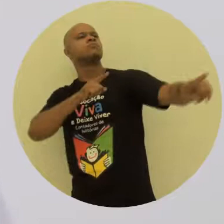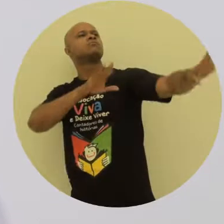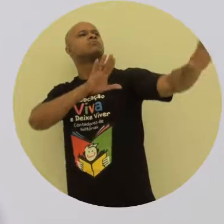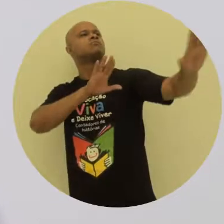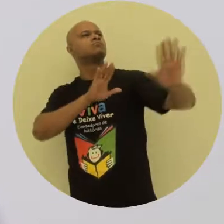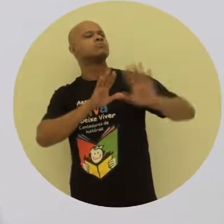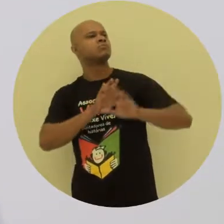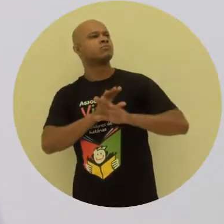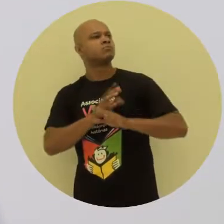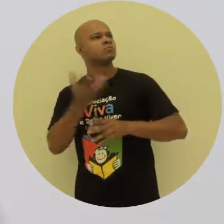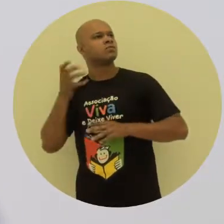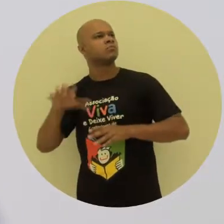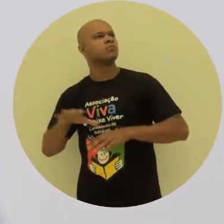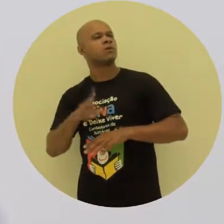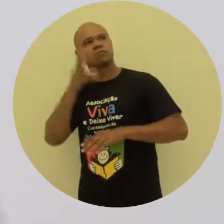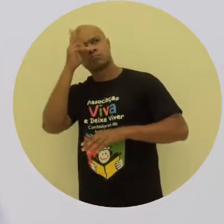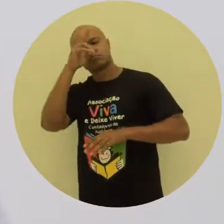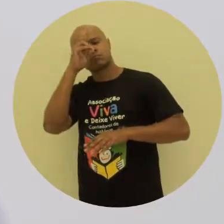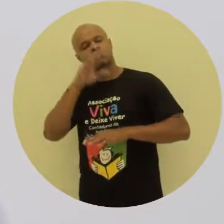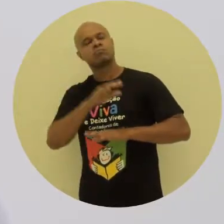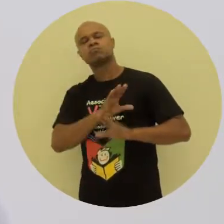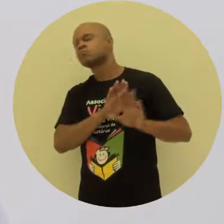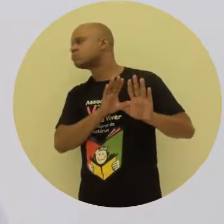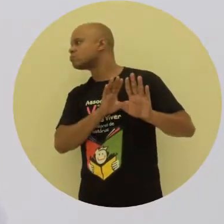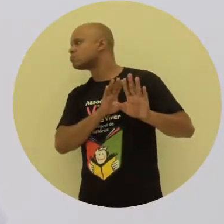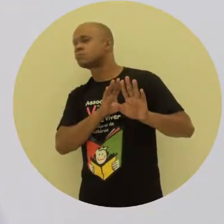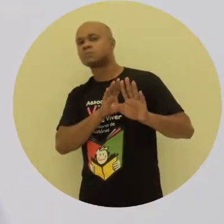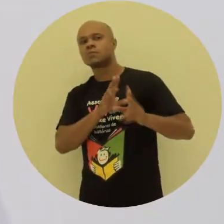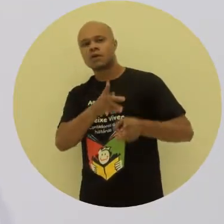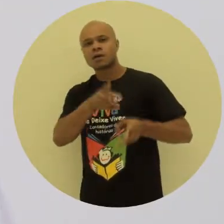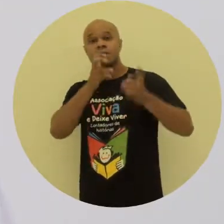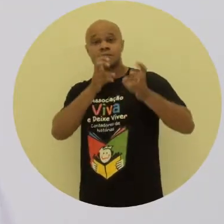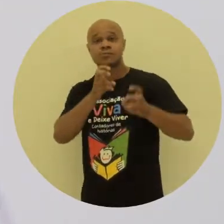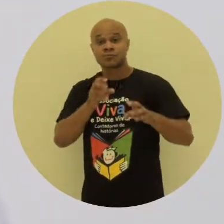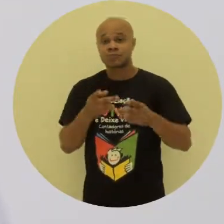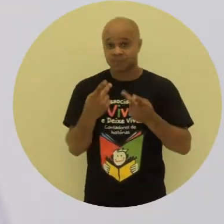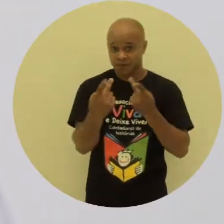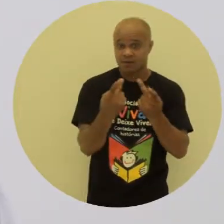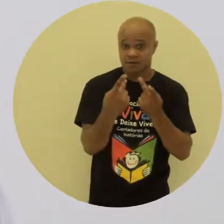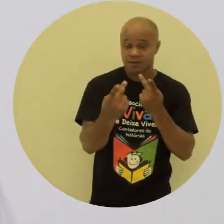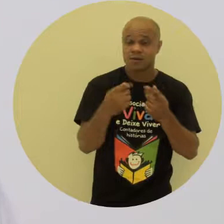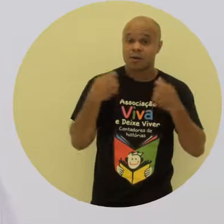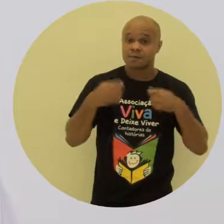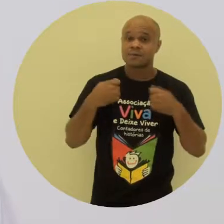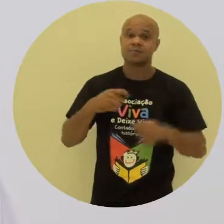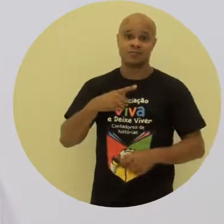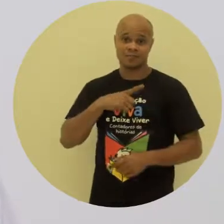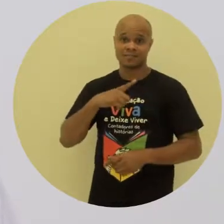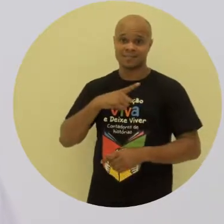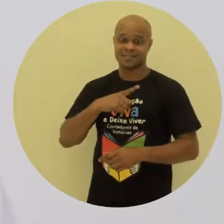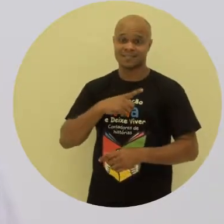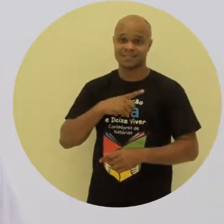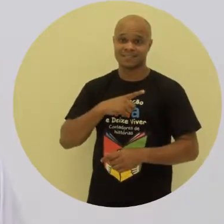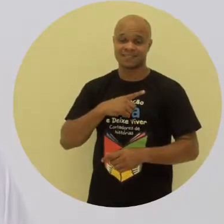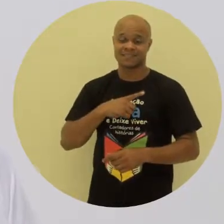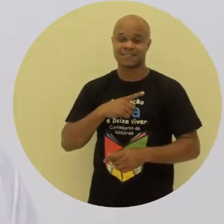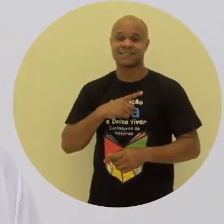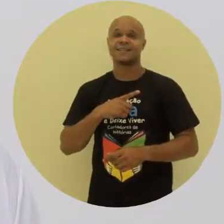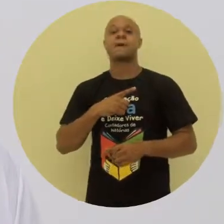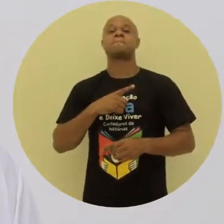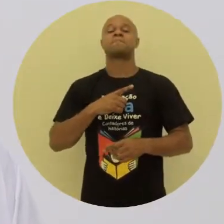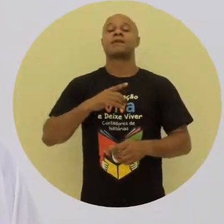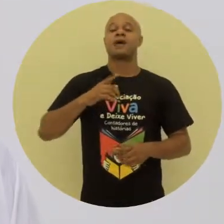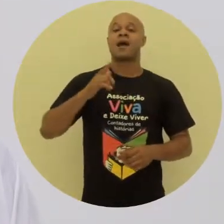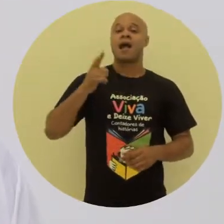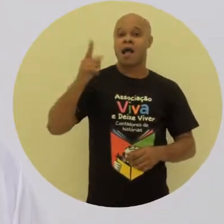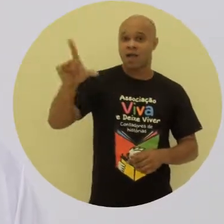não chega próximo de mim. Né? Essas percepções nos dão exatamente um potencial de criar um elo com a